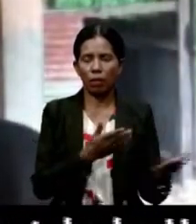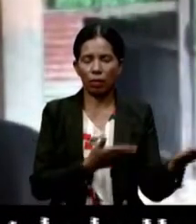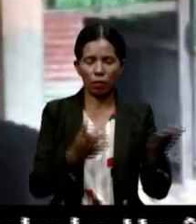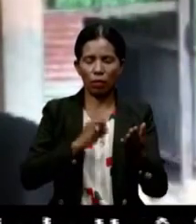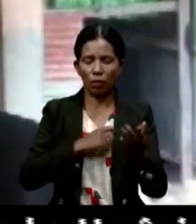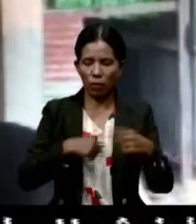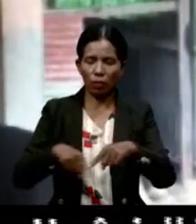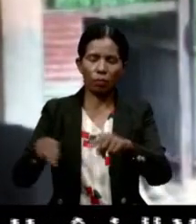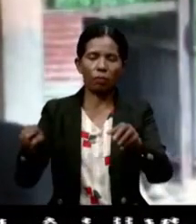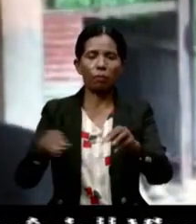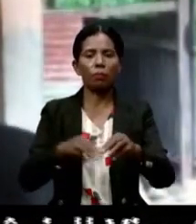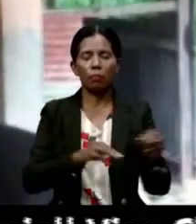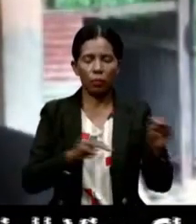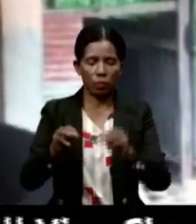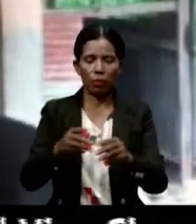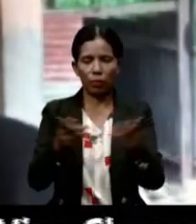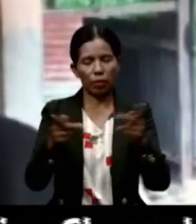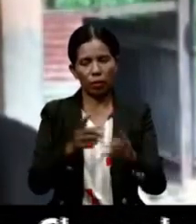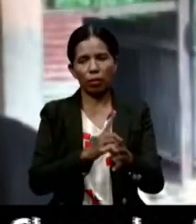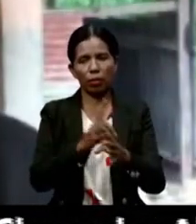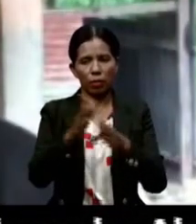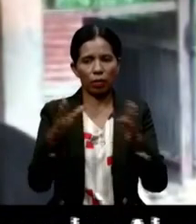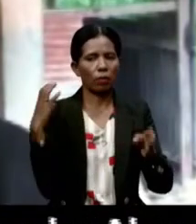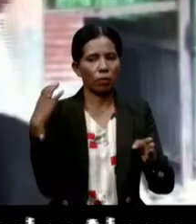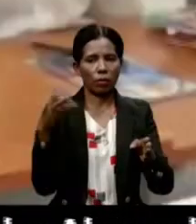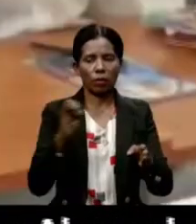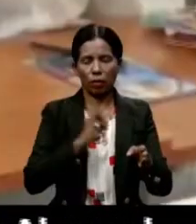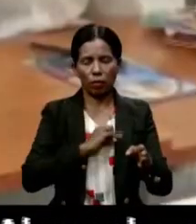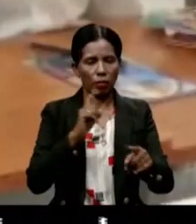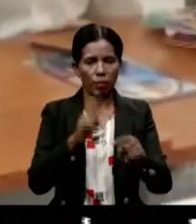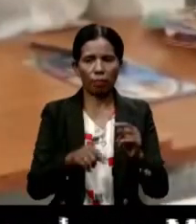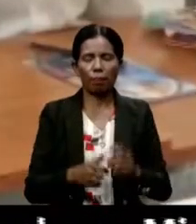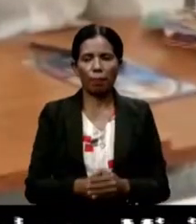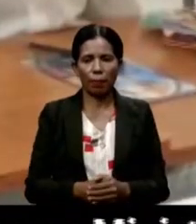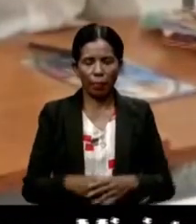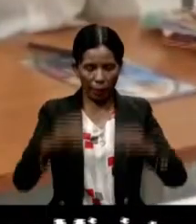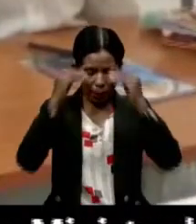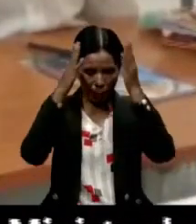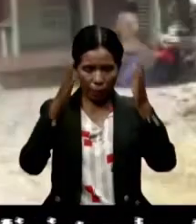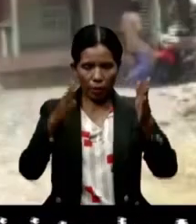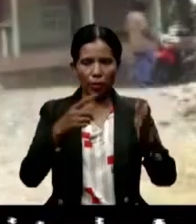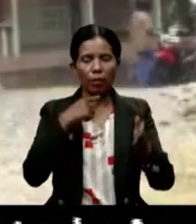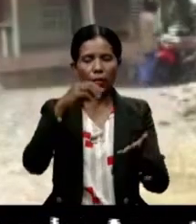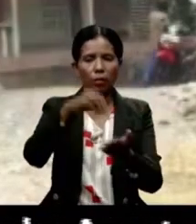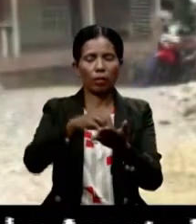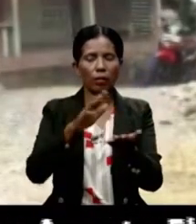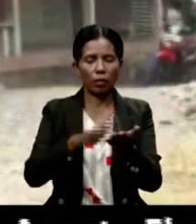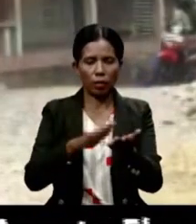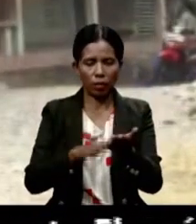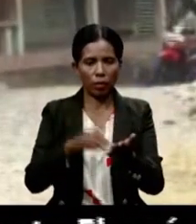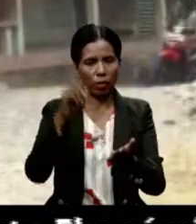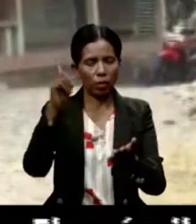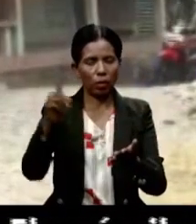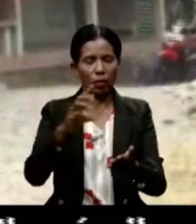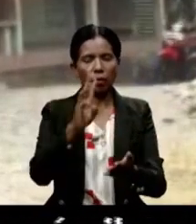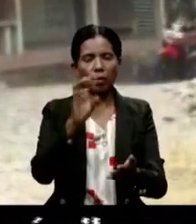bater cheiro que nem depende vai a diretor se minha competência né lá. Testé professora Susana Freitas colocada e a escola básica ida e a